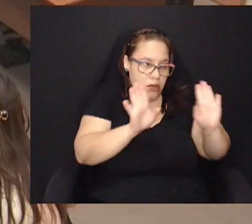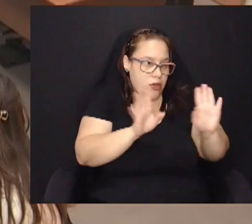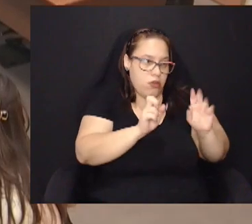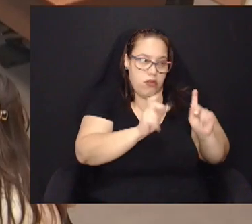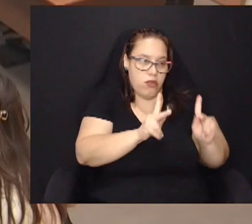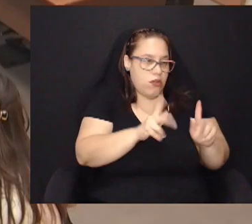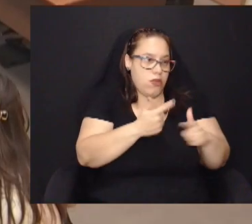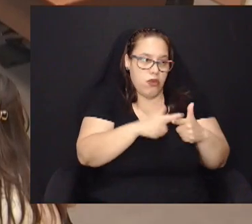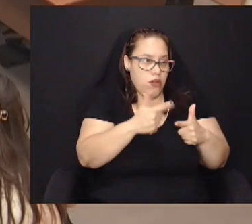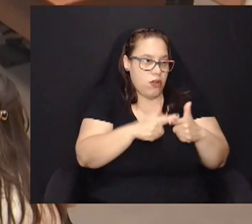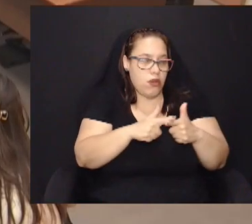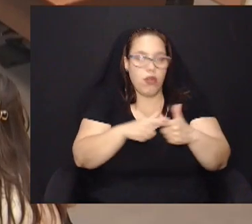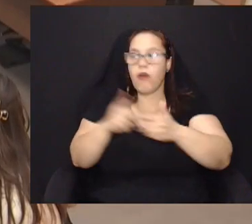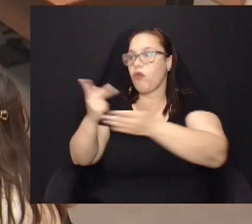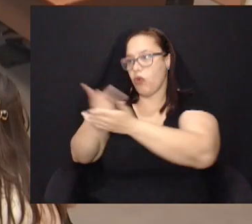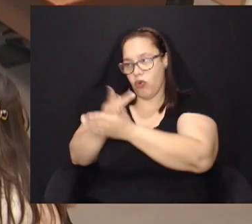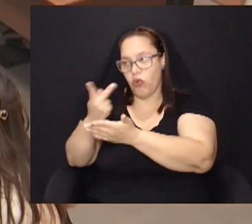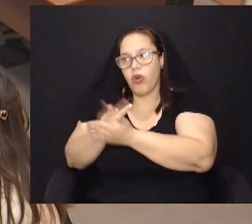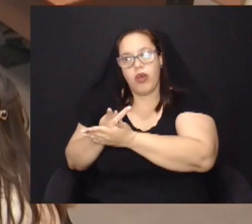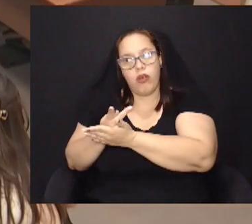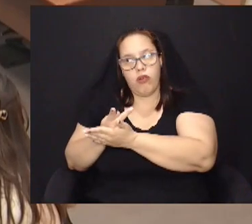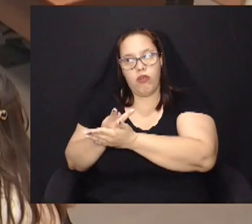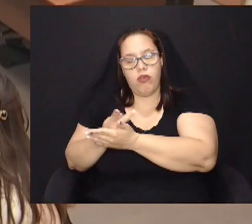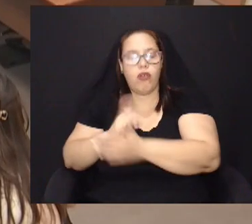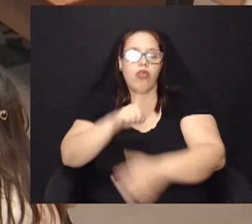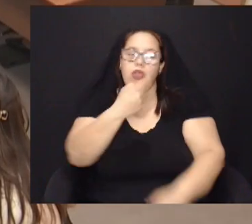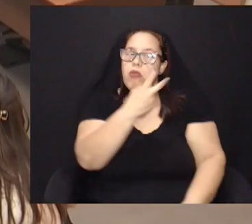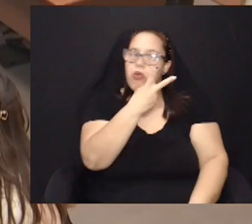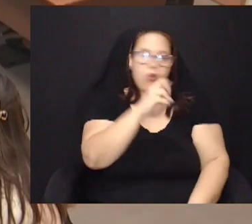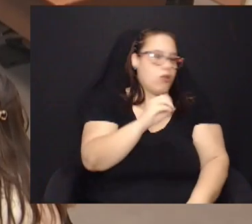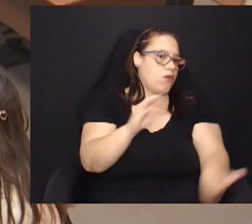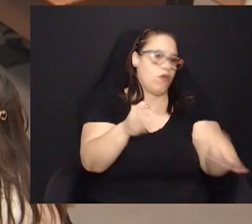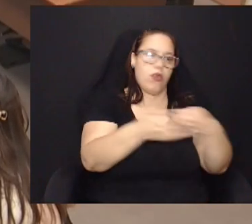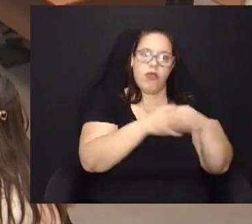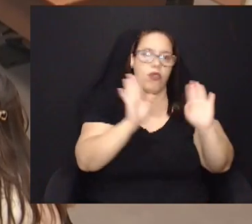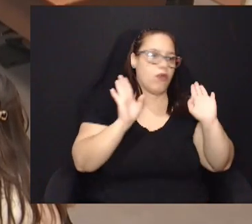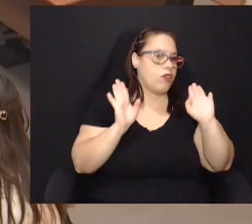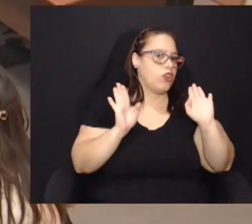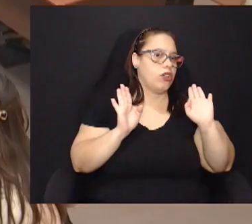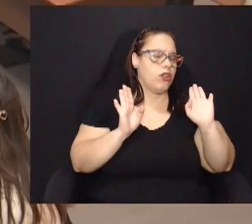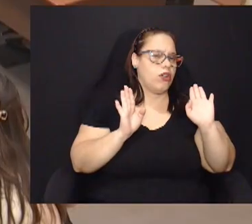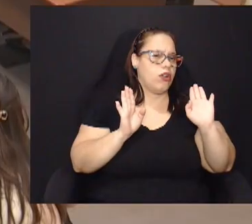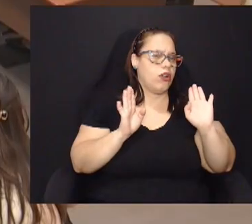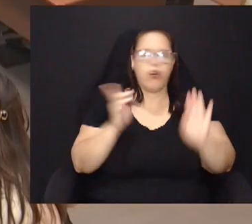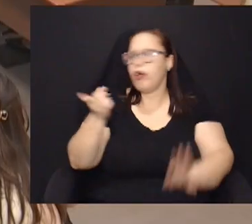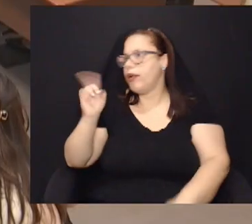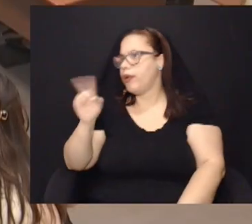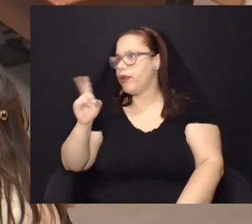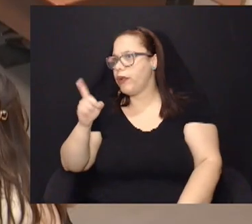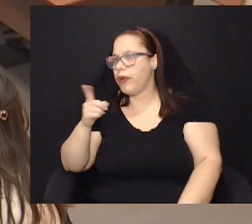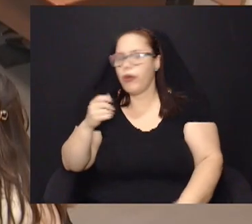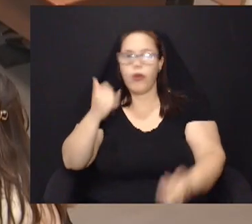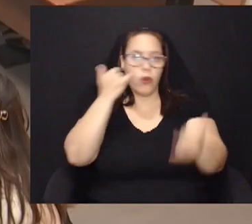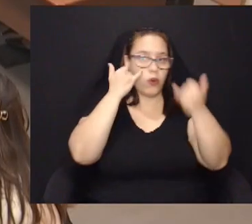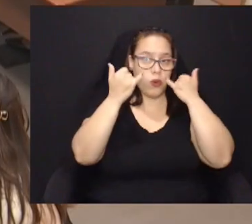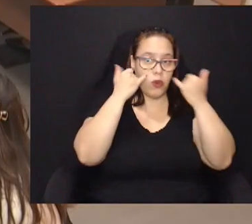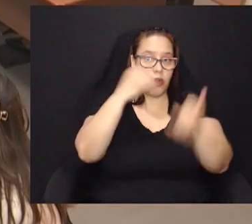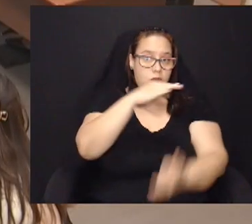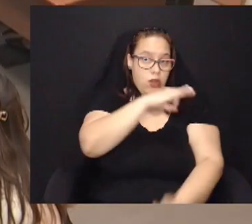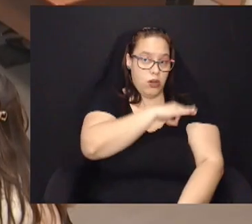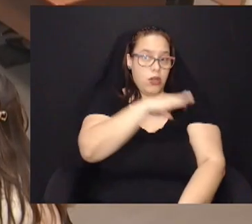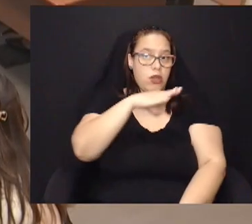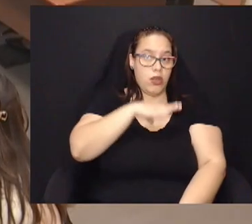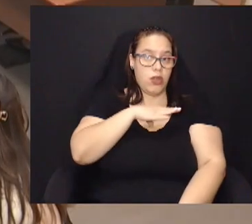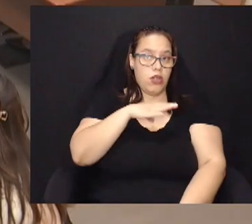problema. Então foi um erro. Mas o que foi falado é, depois das 10 você vai ter que fechar a janela aqui. Foi Não. isso que passar foi uma passado. informação correta para a Guarda Municipal e os agentes,